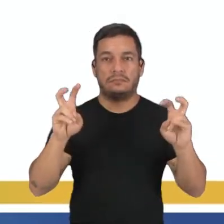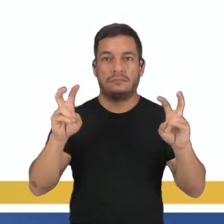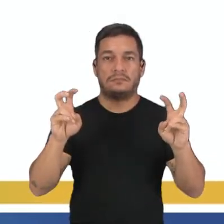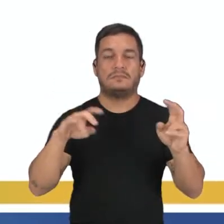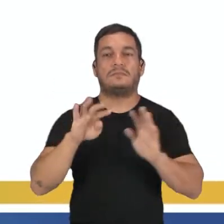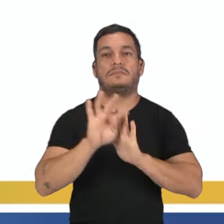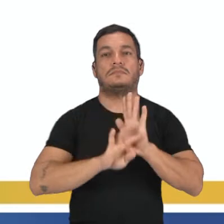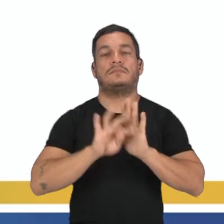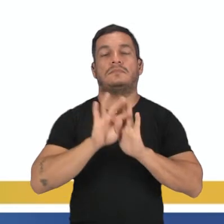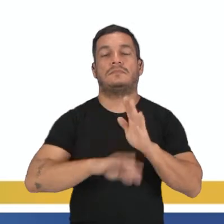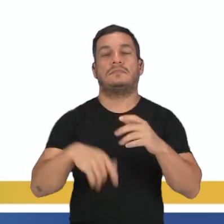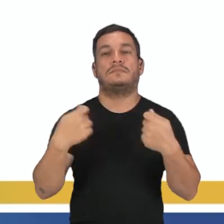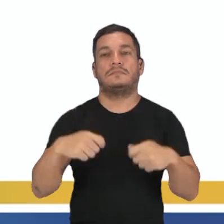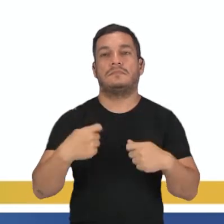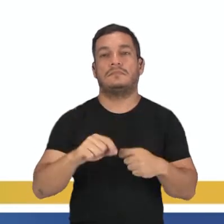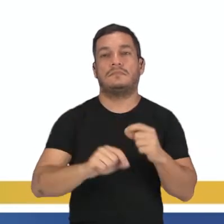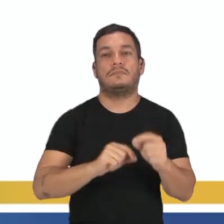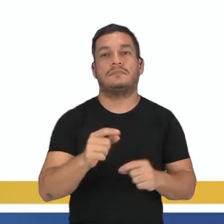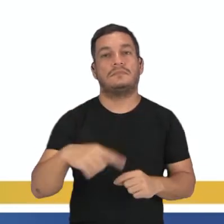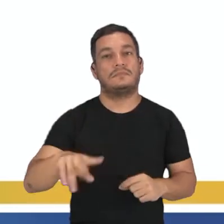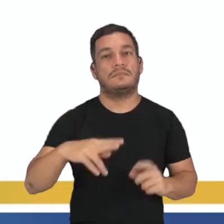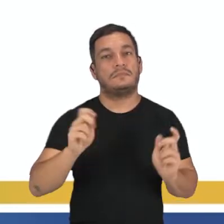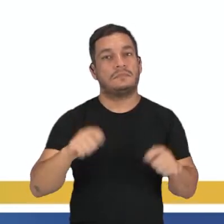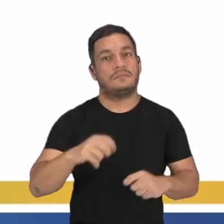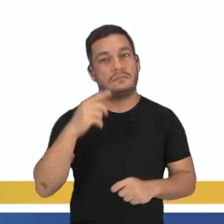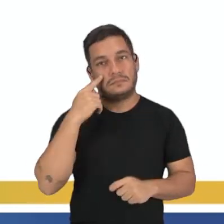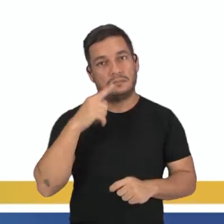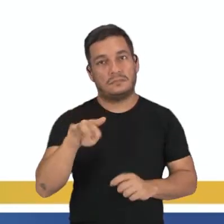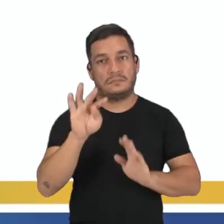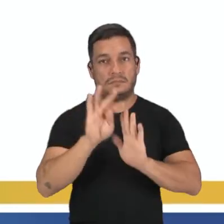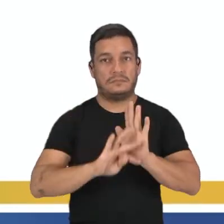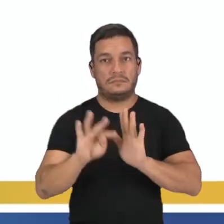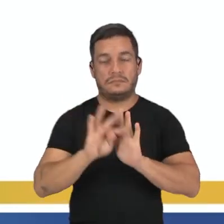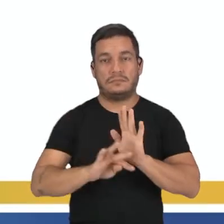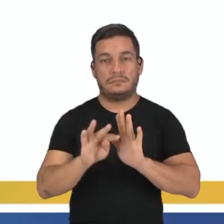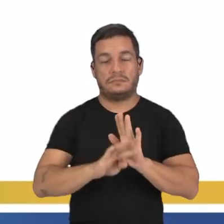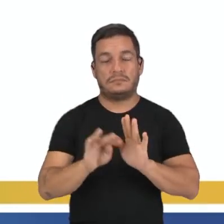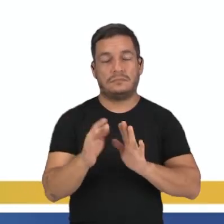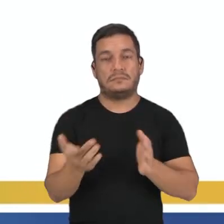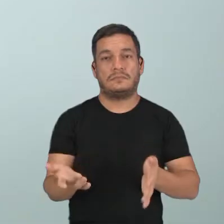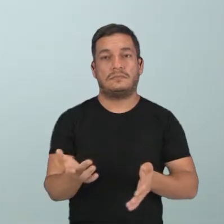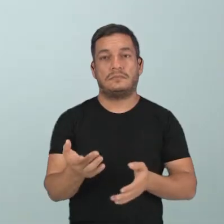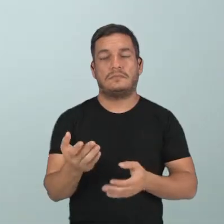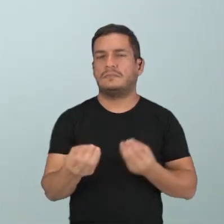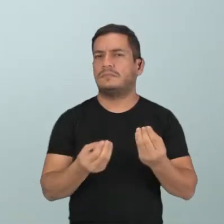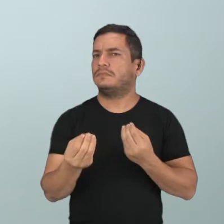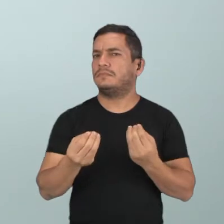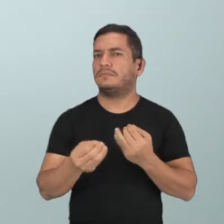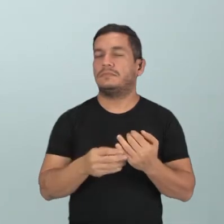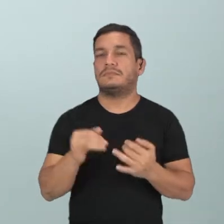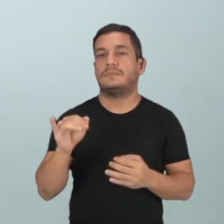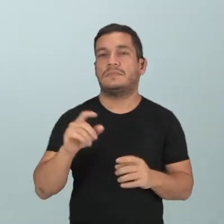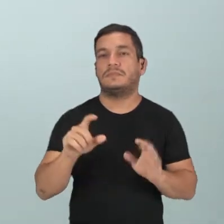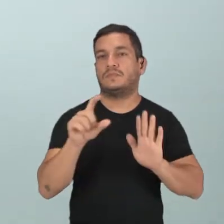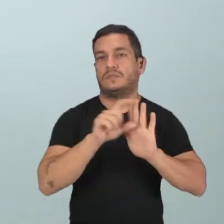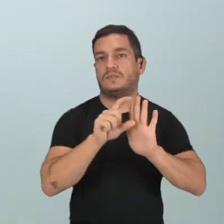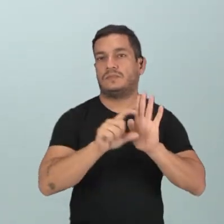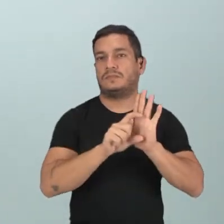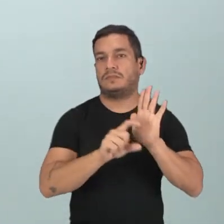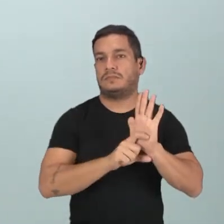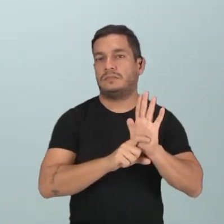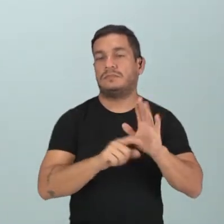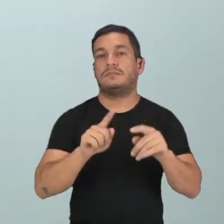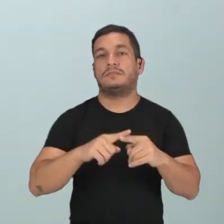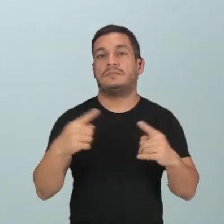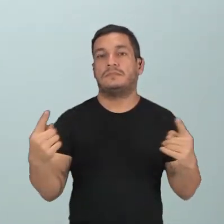tema de um texto é preciso que você possa olhar para esse texto como um todo não apenas os fragmentos